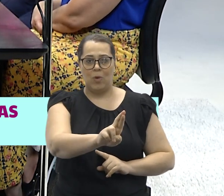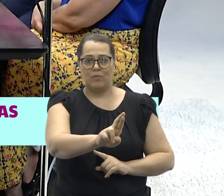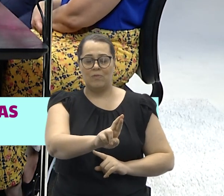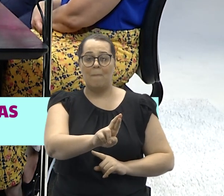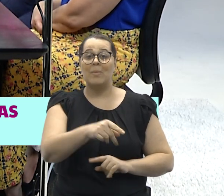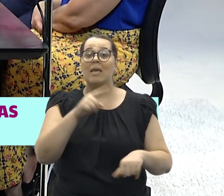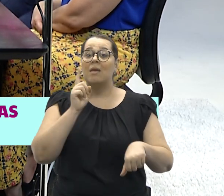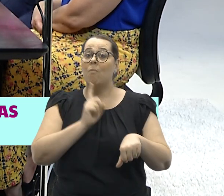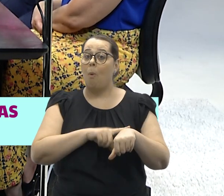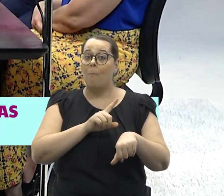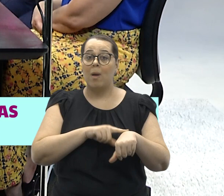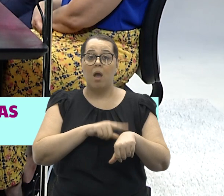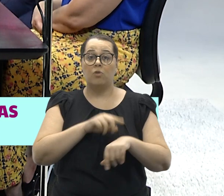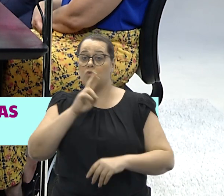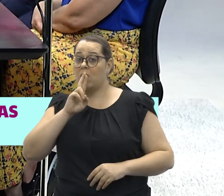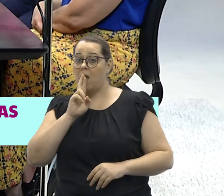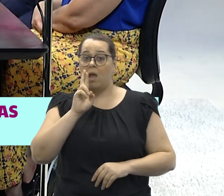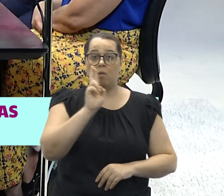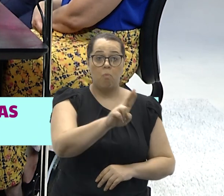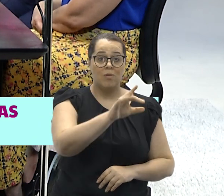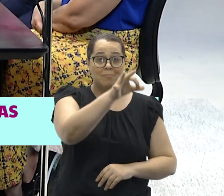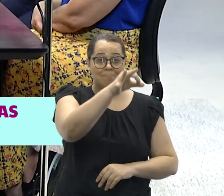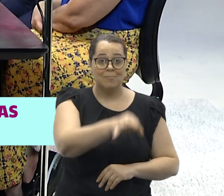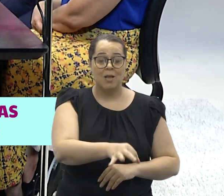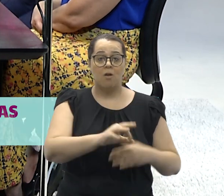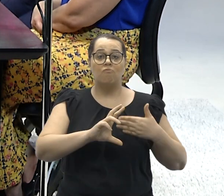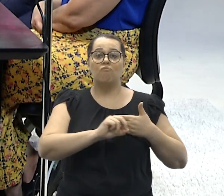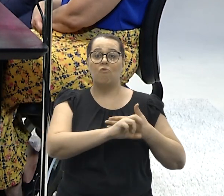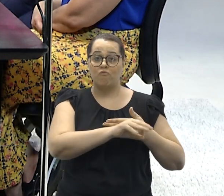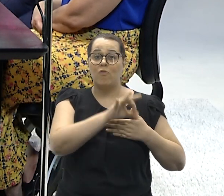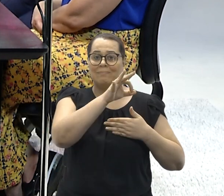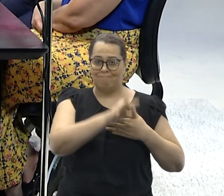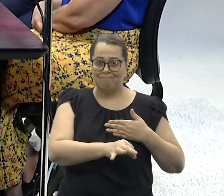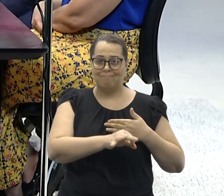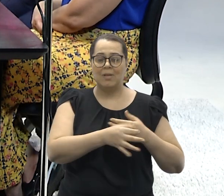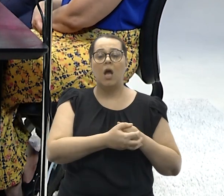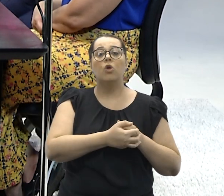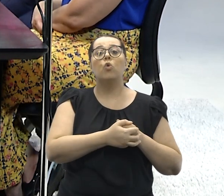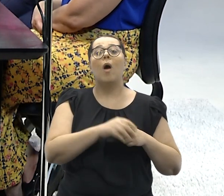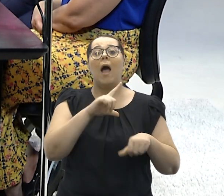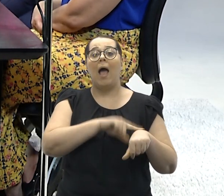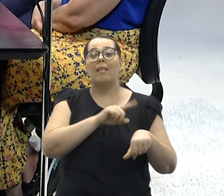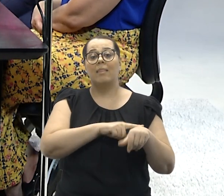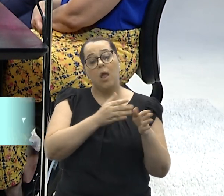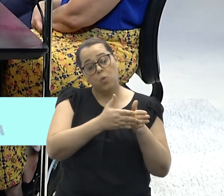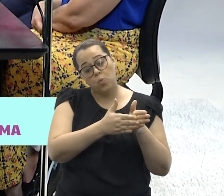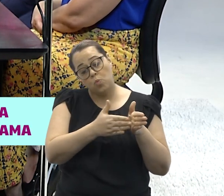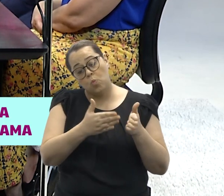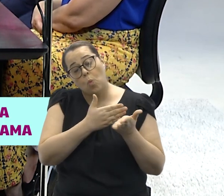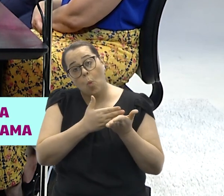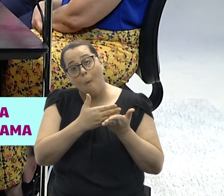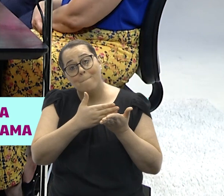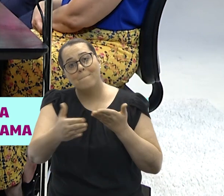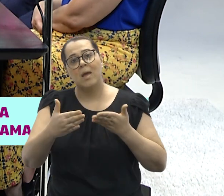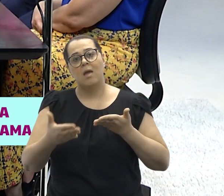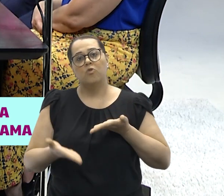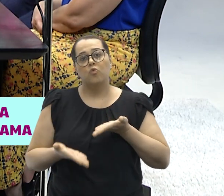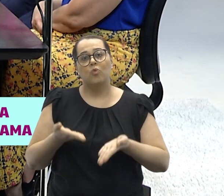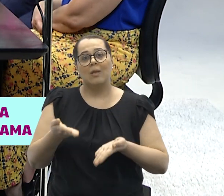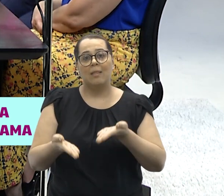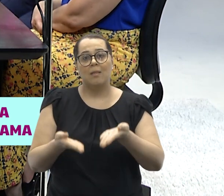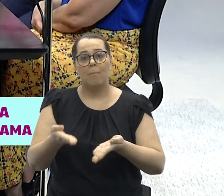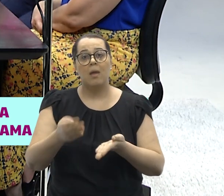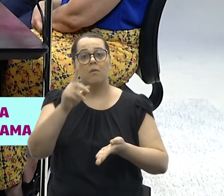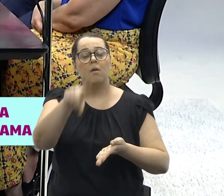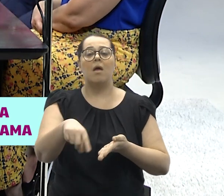exame. E uma vez que você tem um resultado confirmado, com o diagnóstico confirmado, o prazo para o início do tratamento é de